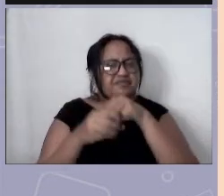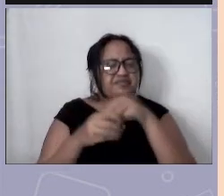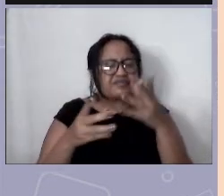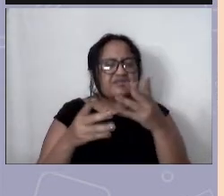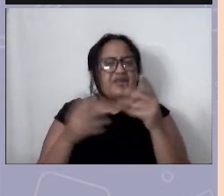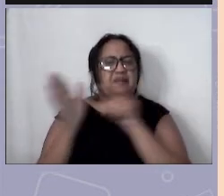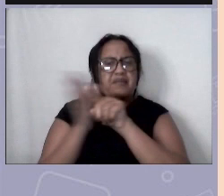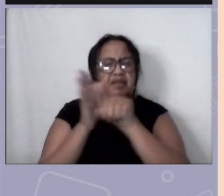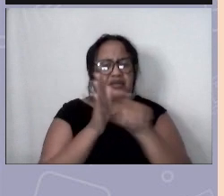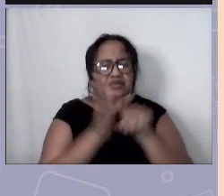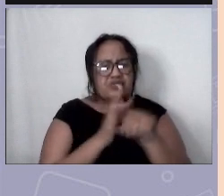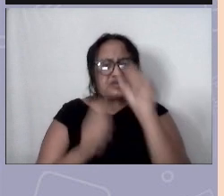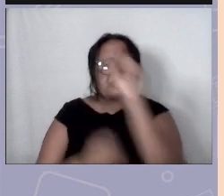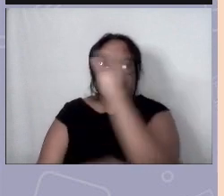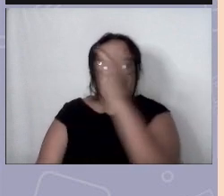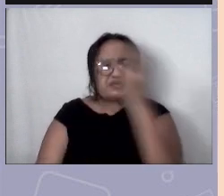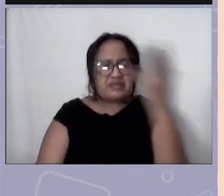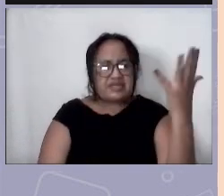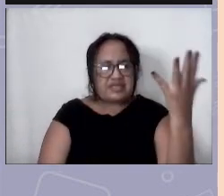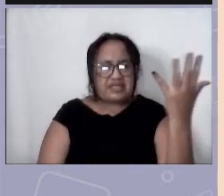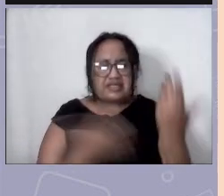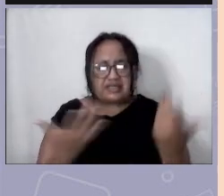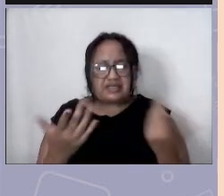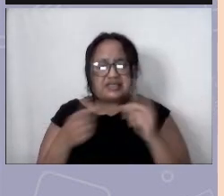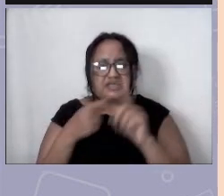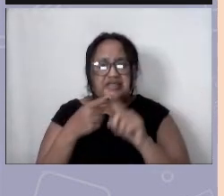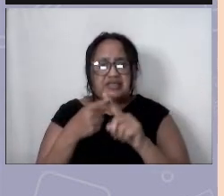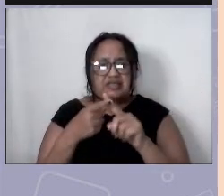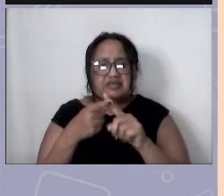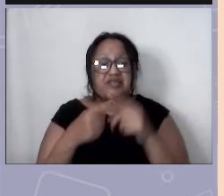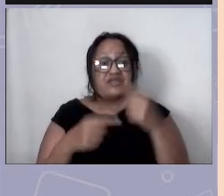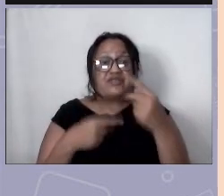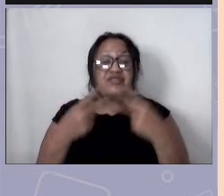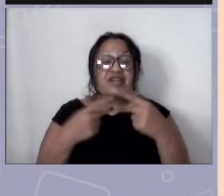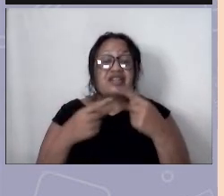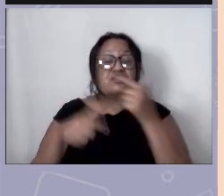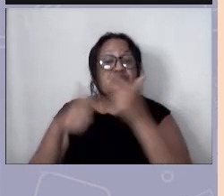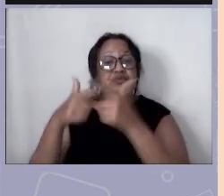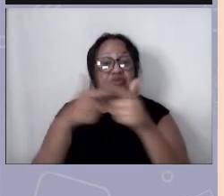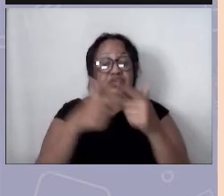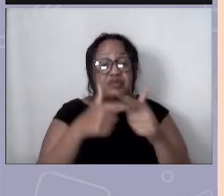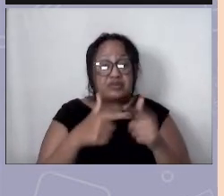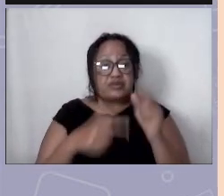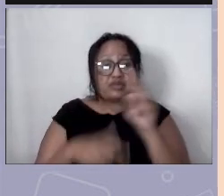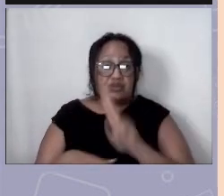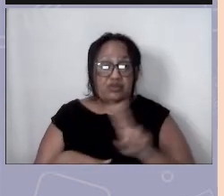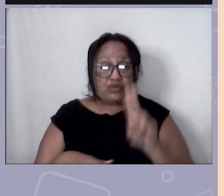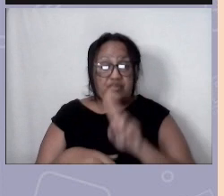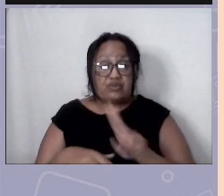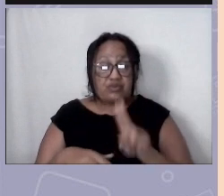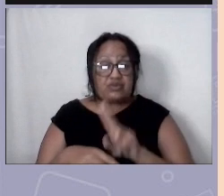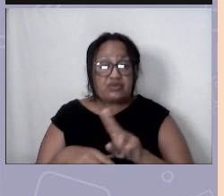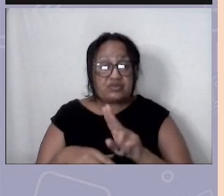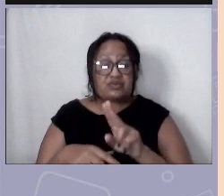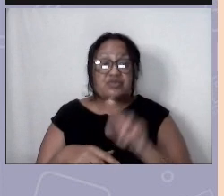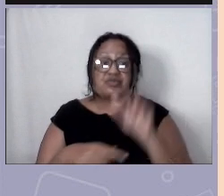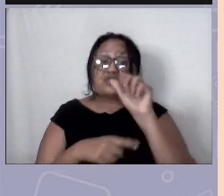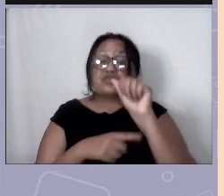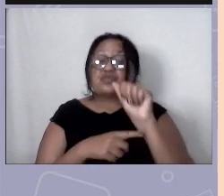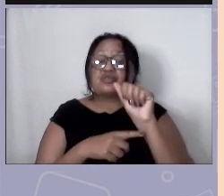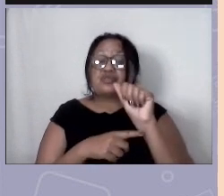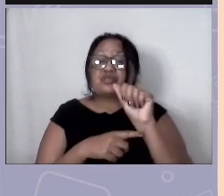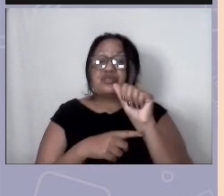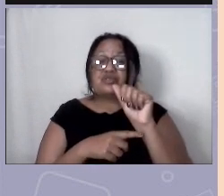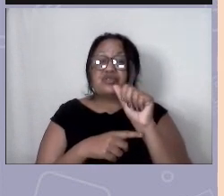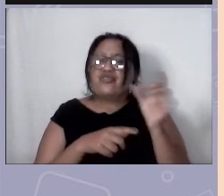sobre essa questão dos prejuízos que o uso desses agrotóxicos em contrapartida a produção de orgânicos